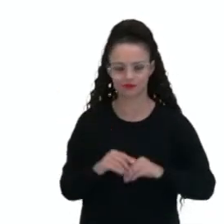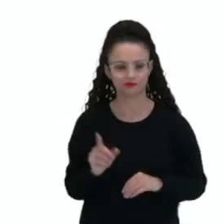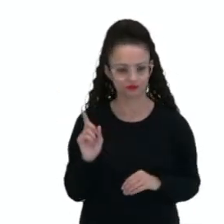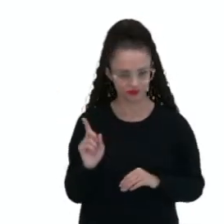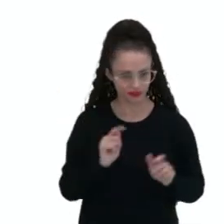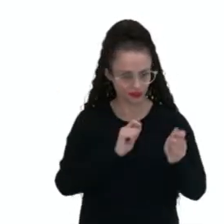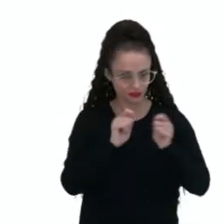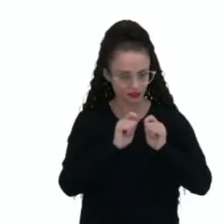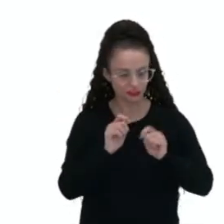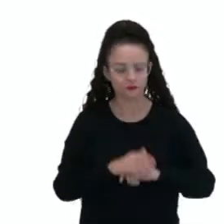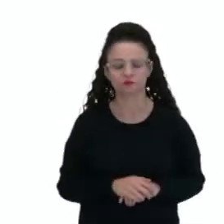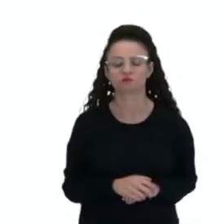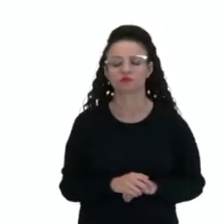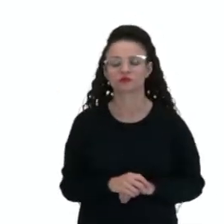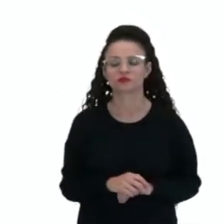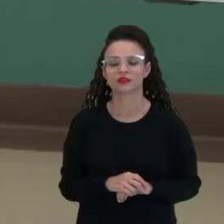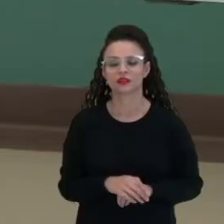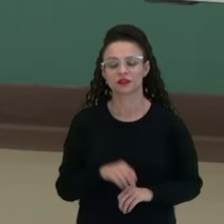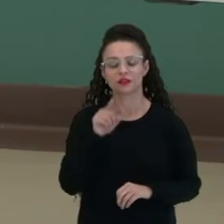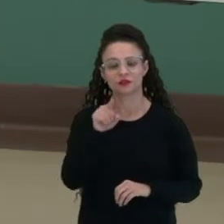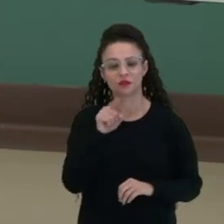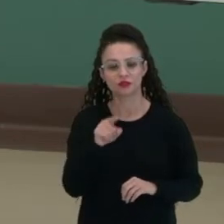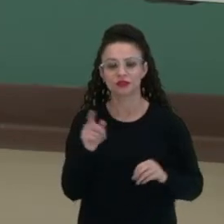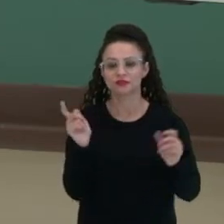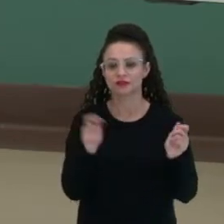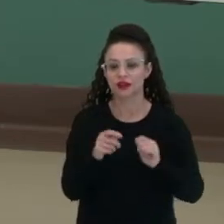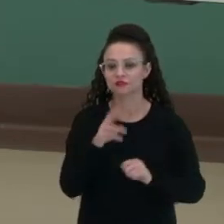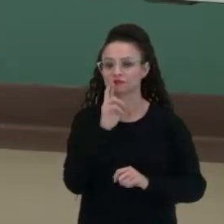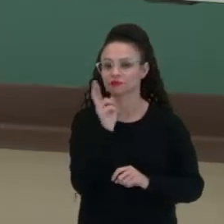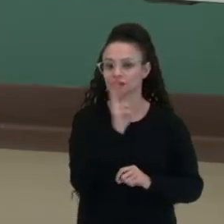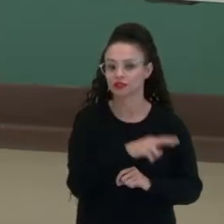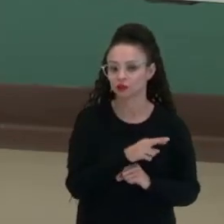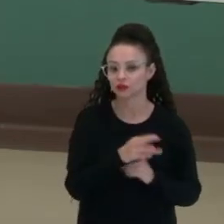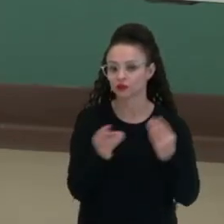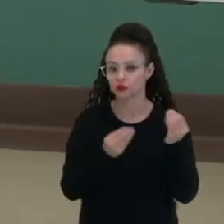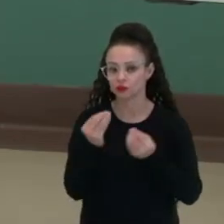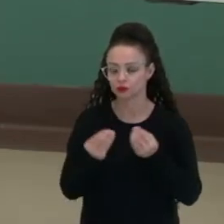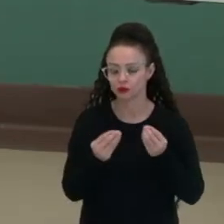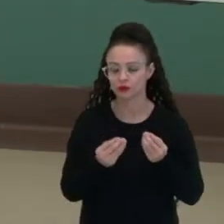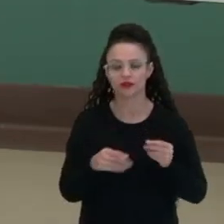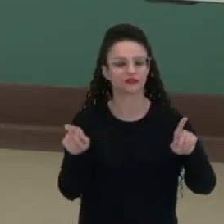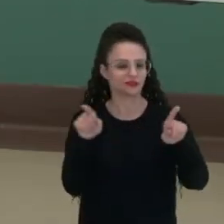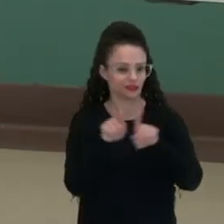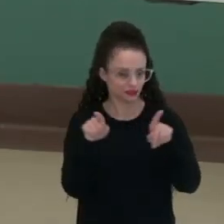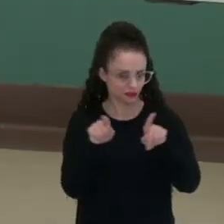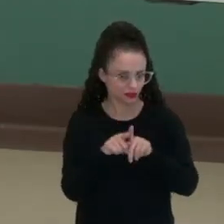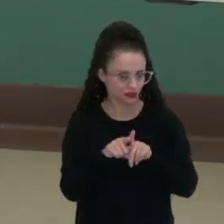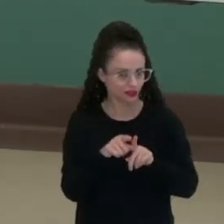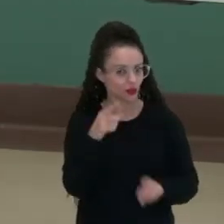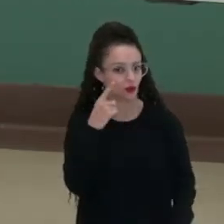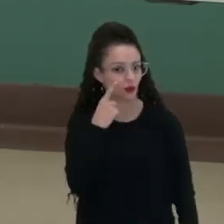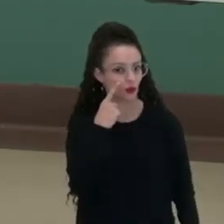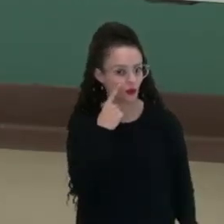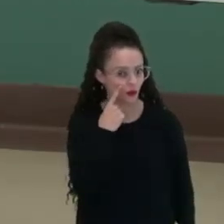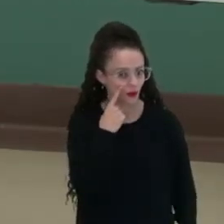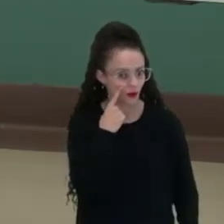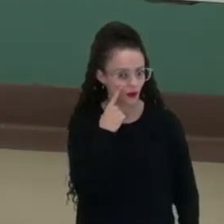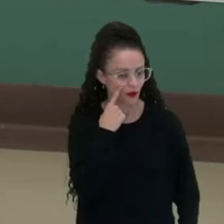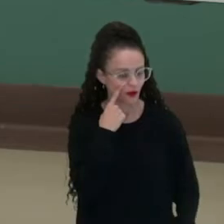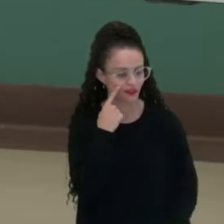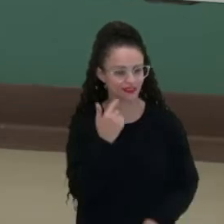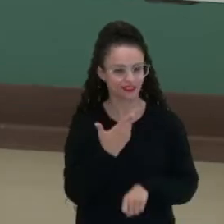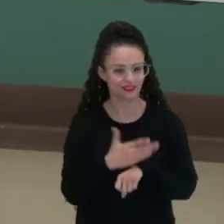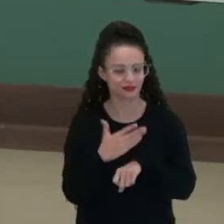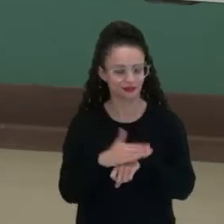da entrevista da Lígia, e seriam possíveis de serem feitas. Além disso, olha que exercício fantástico